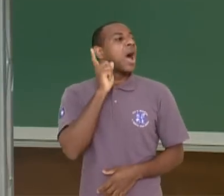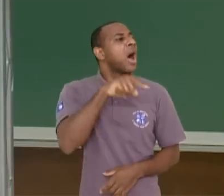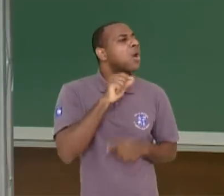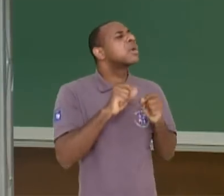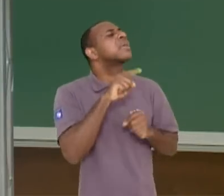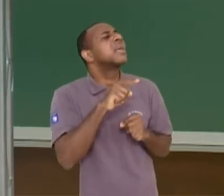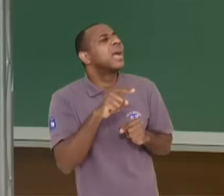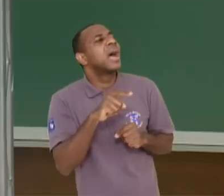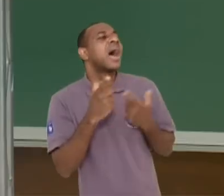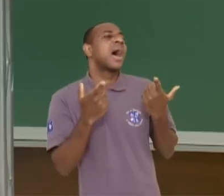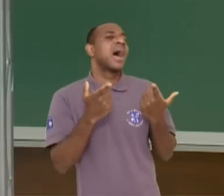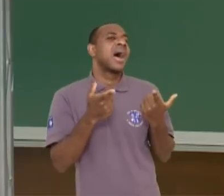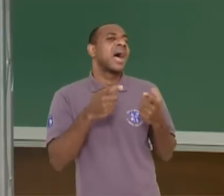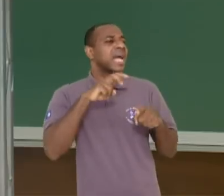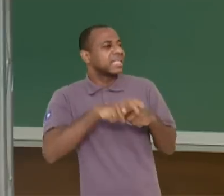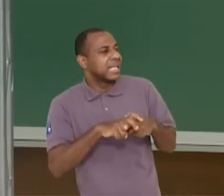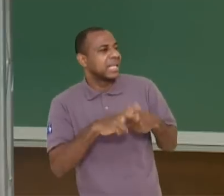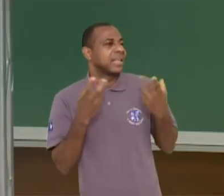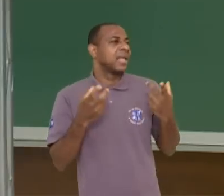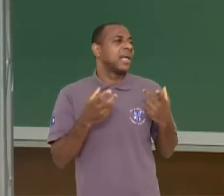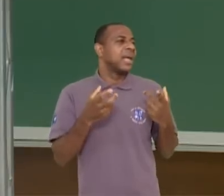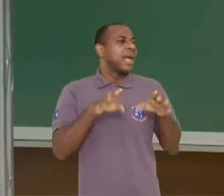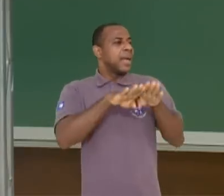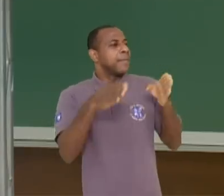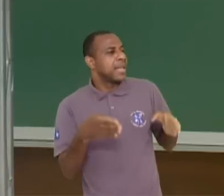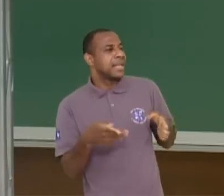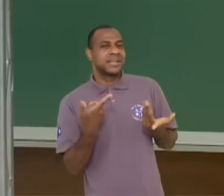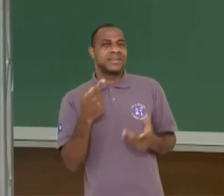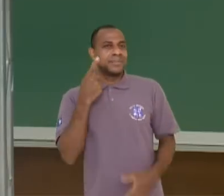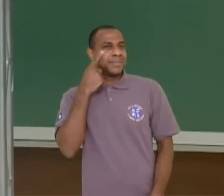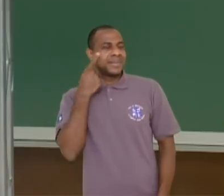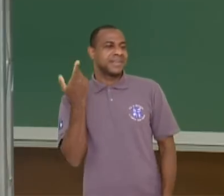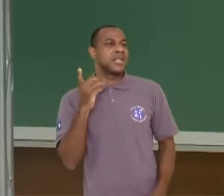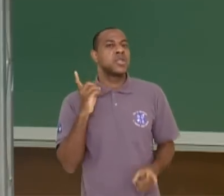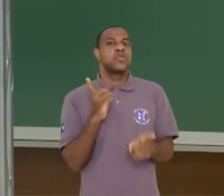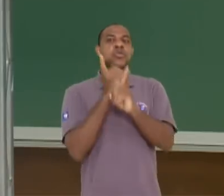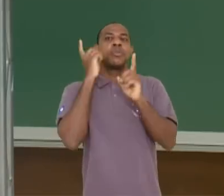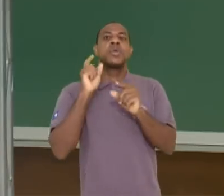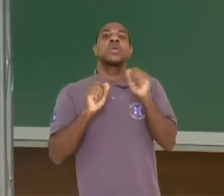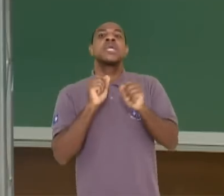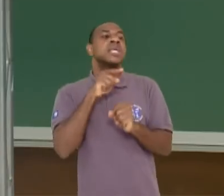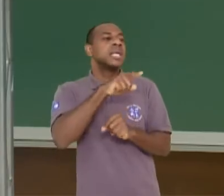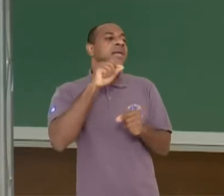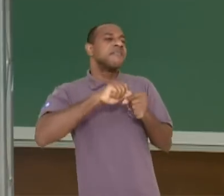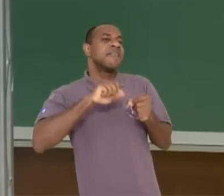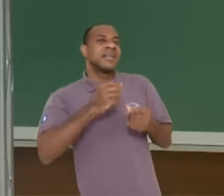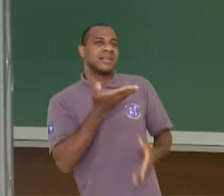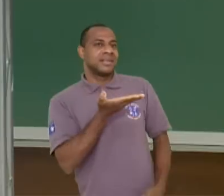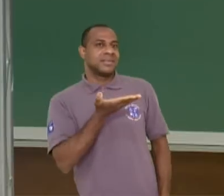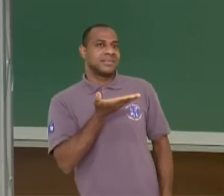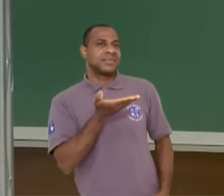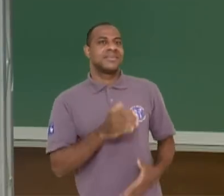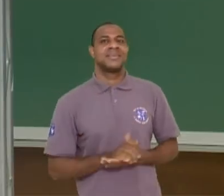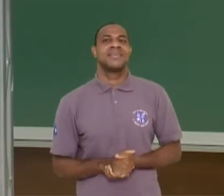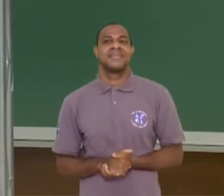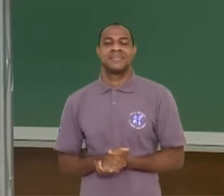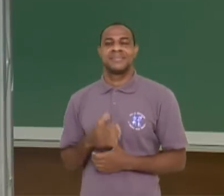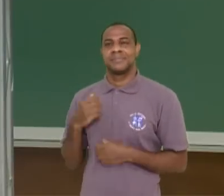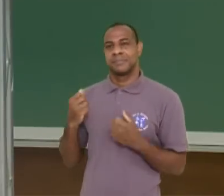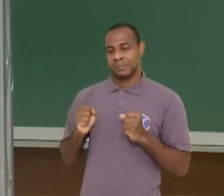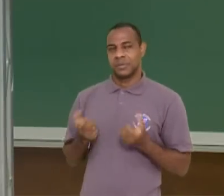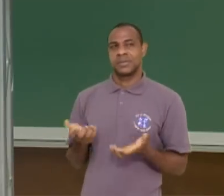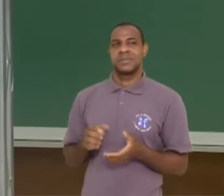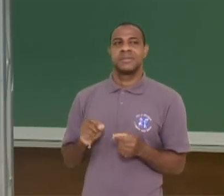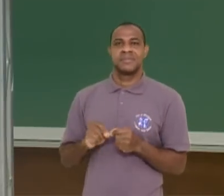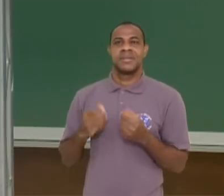nós fazemos a associação também, né? Sei que vocês já associaram o jogo da mímica, né, mas a imagem também retrata aí